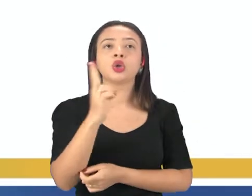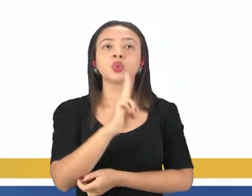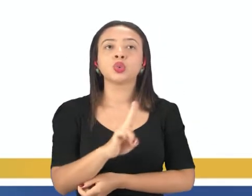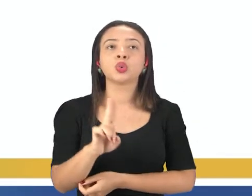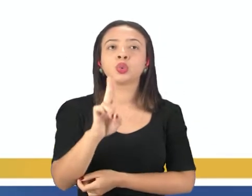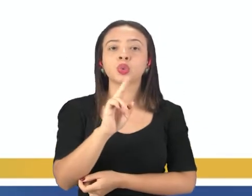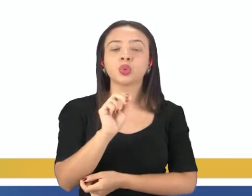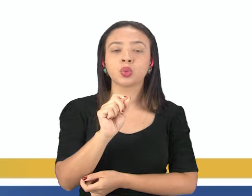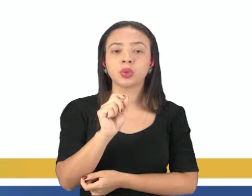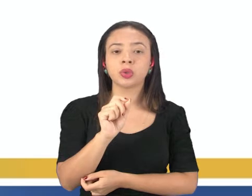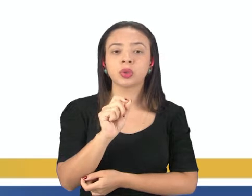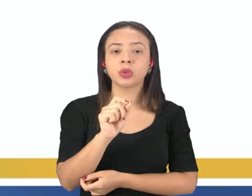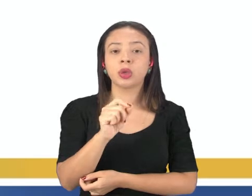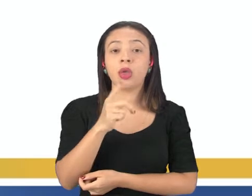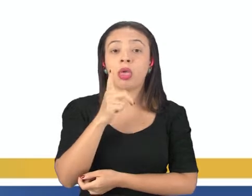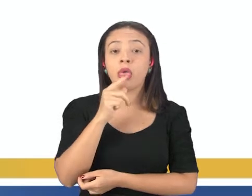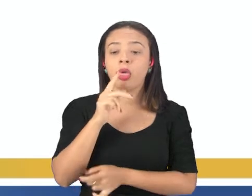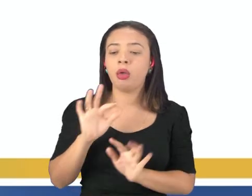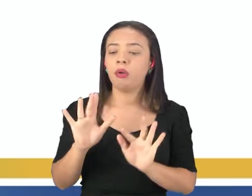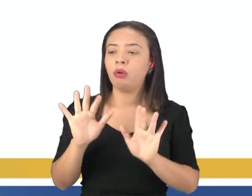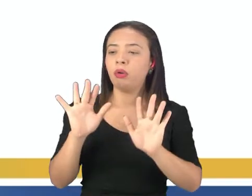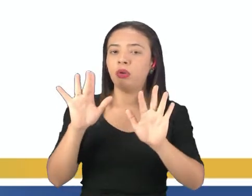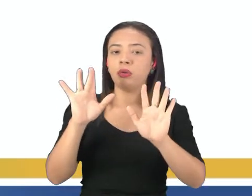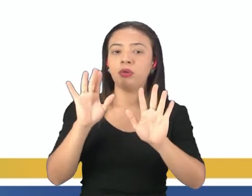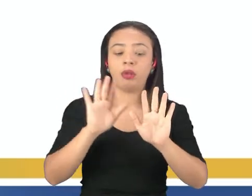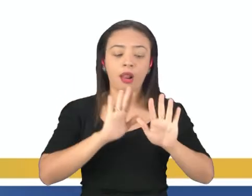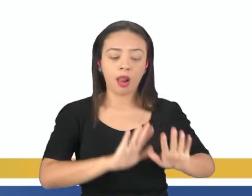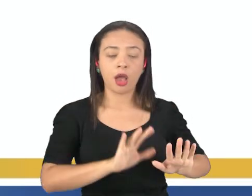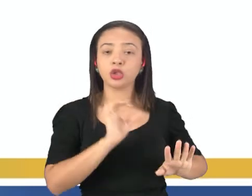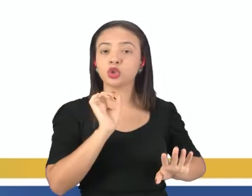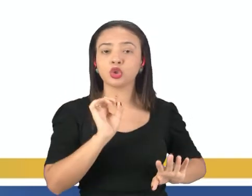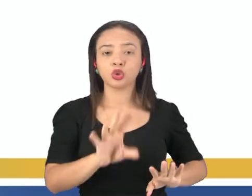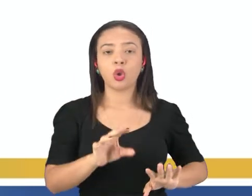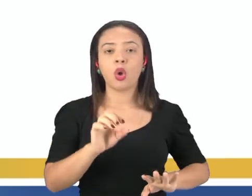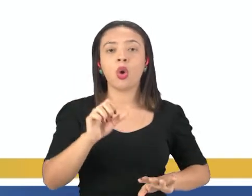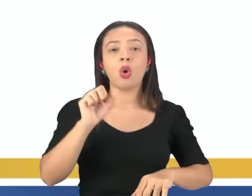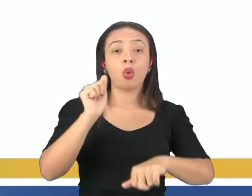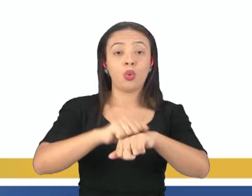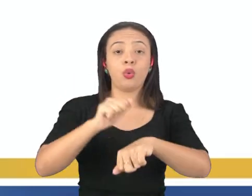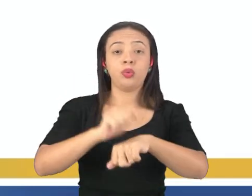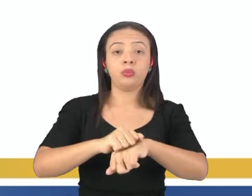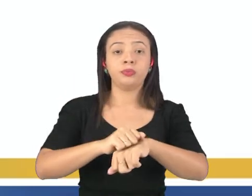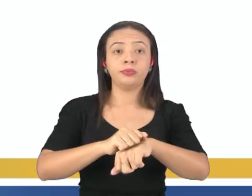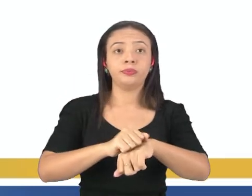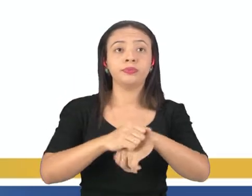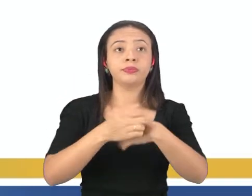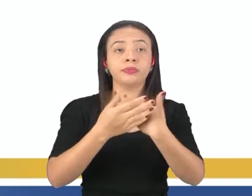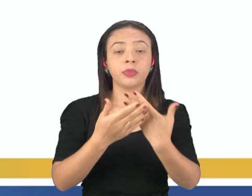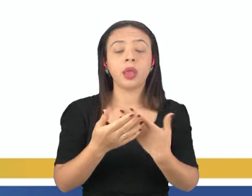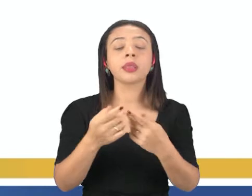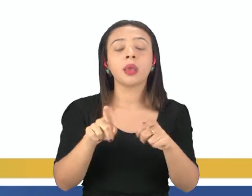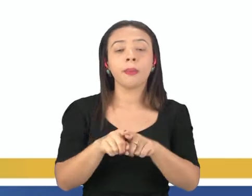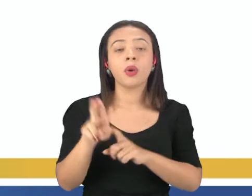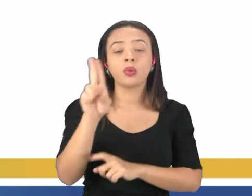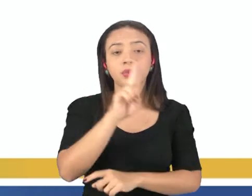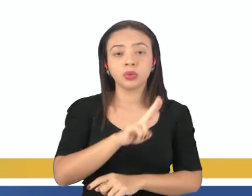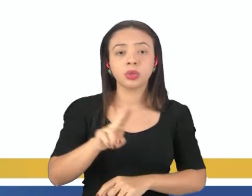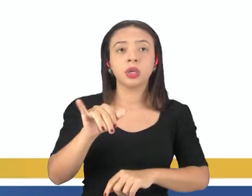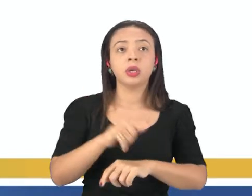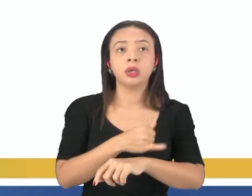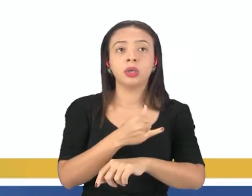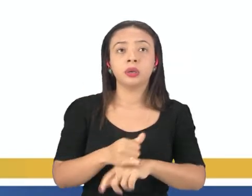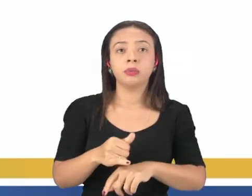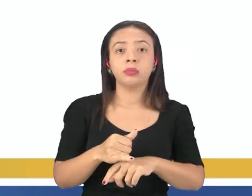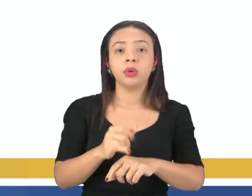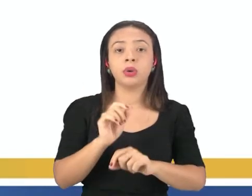vou evaporar a parte líquida e vai ficar somente a parte sólida. E o processo de evaporação é utilizado para retenção